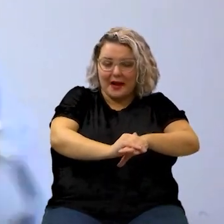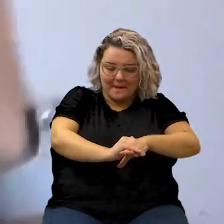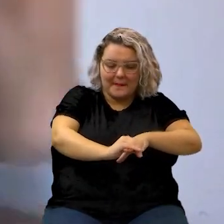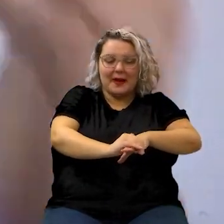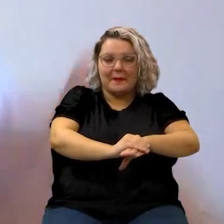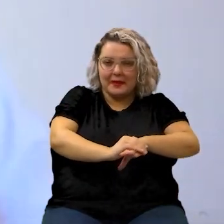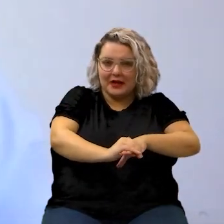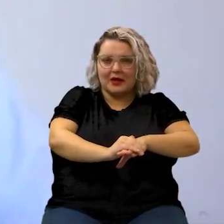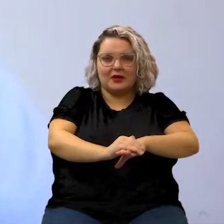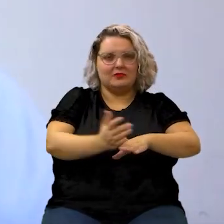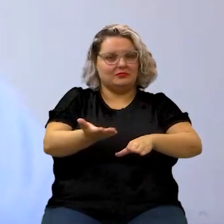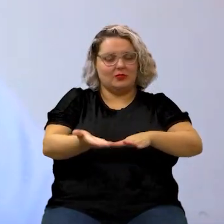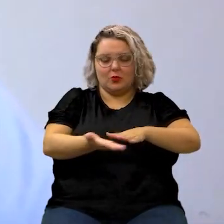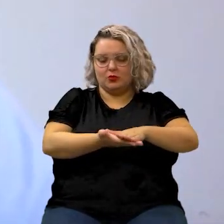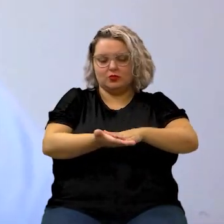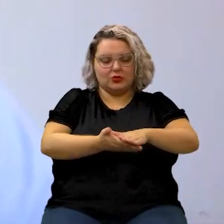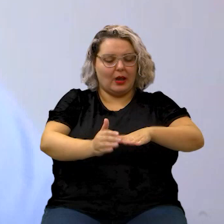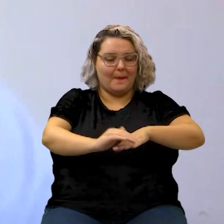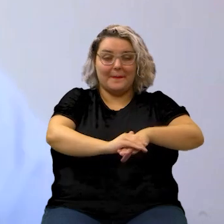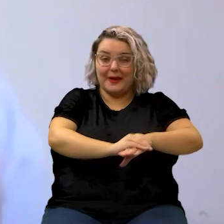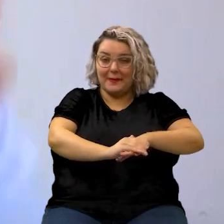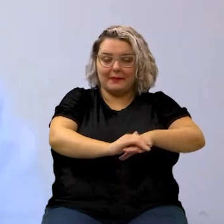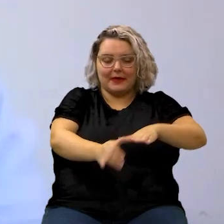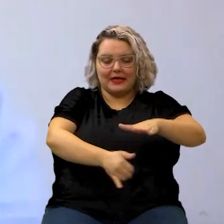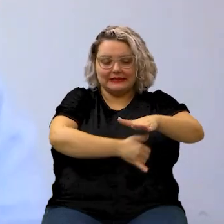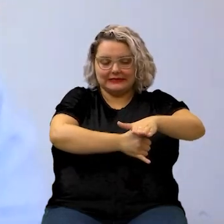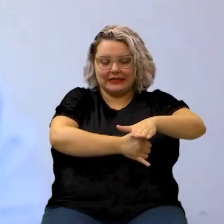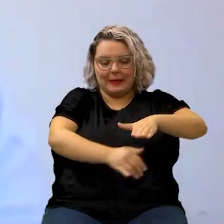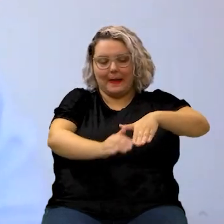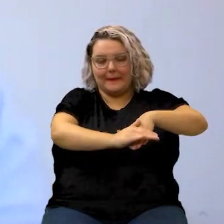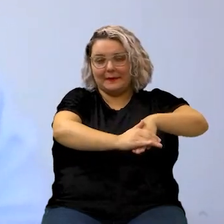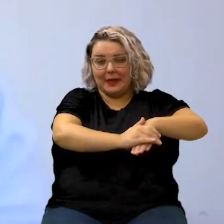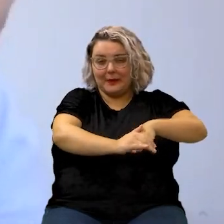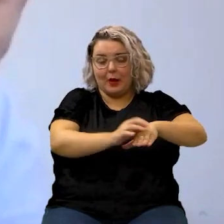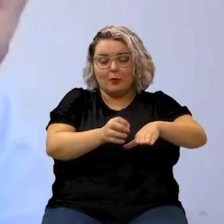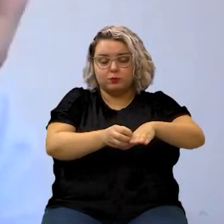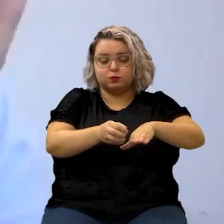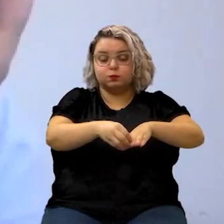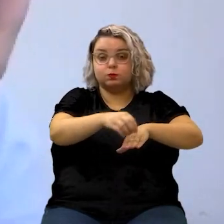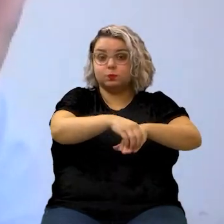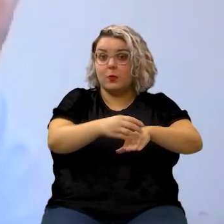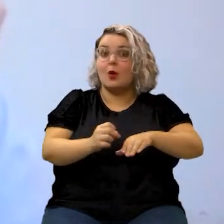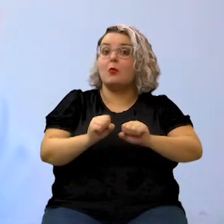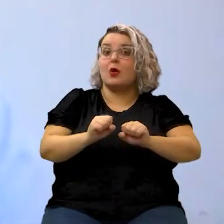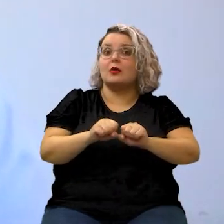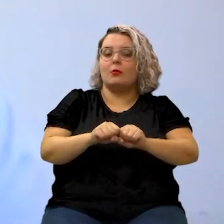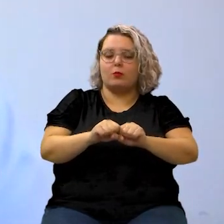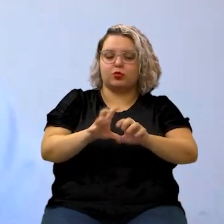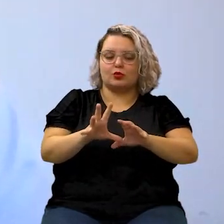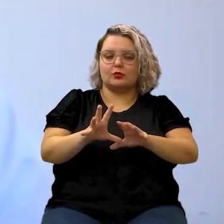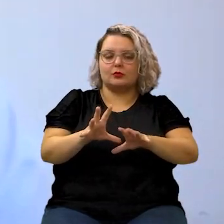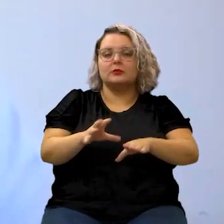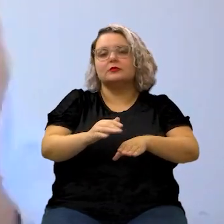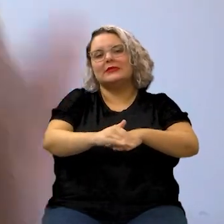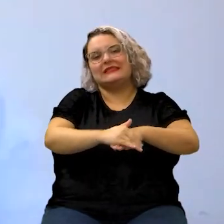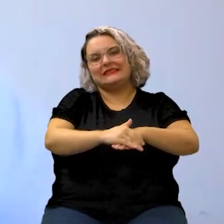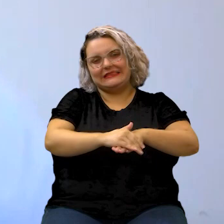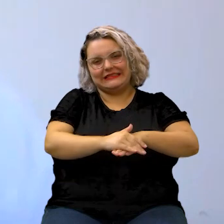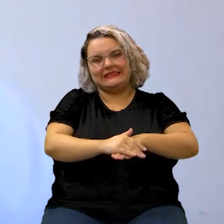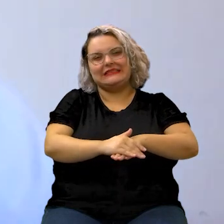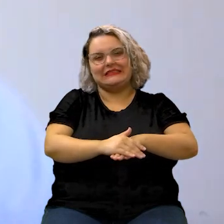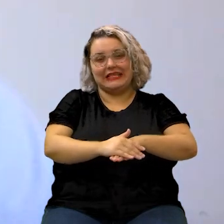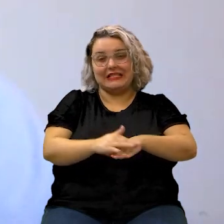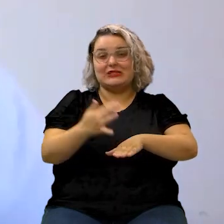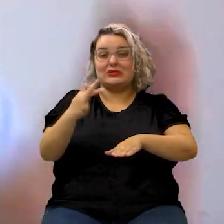do pé no chão ou junto com o salto acaba criando bolhas. Em casos mais graves, essa bolha pode estourar e é onde causa